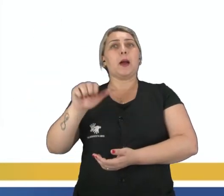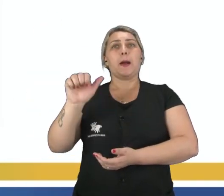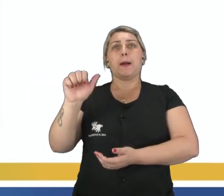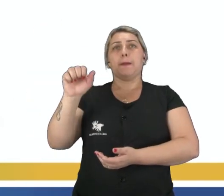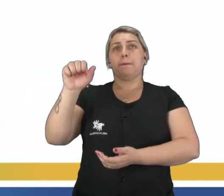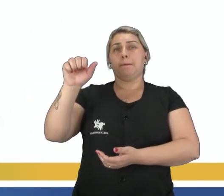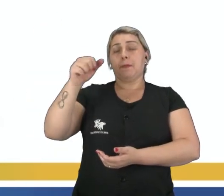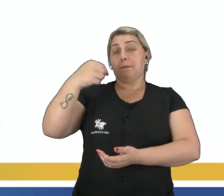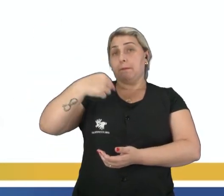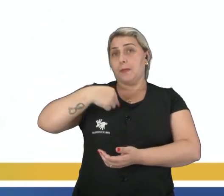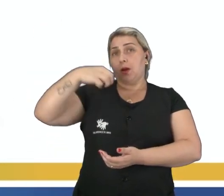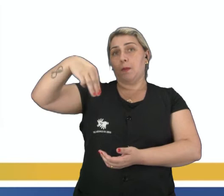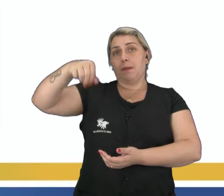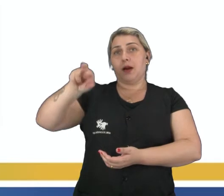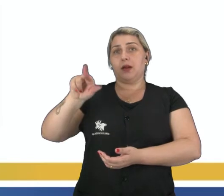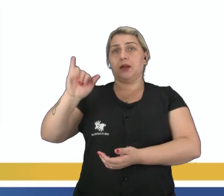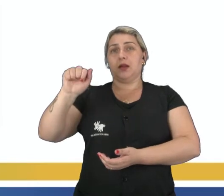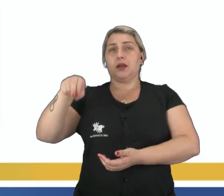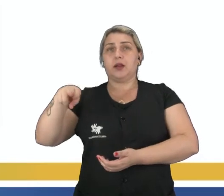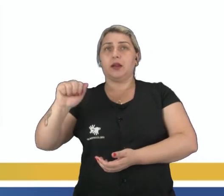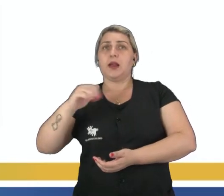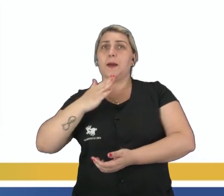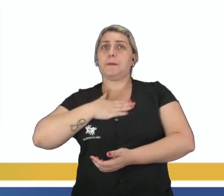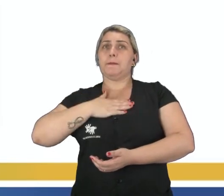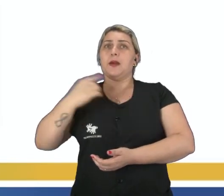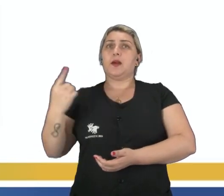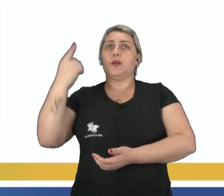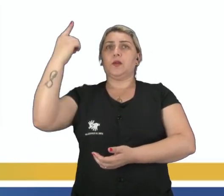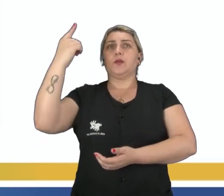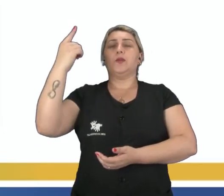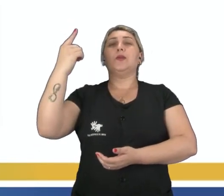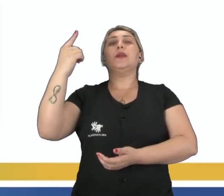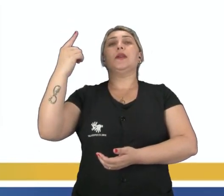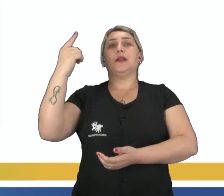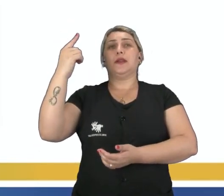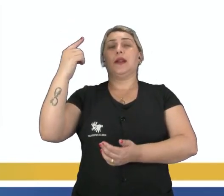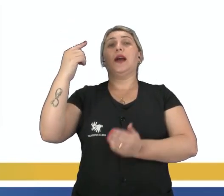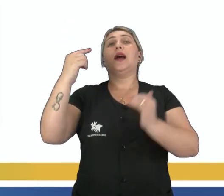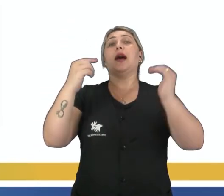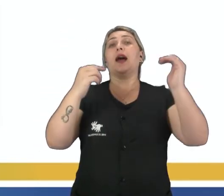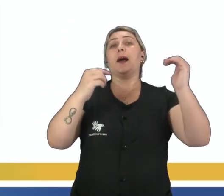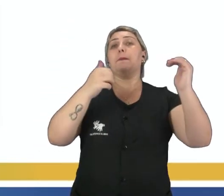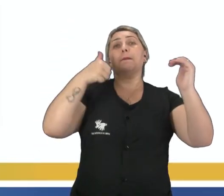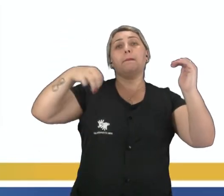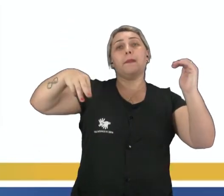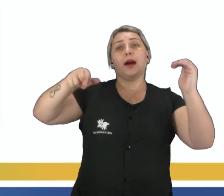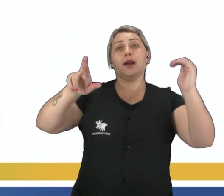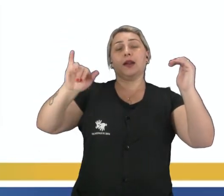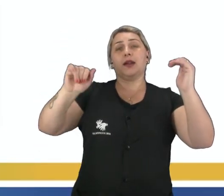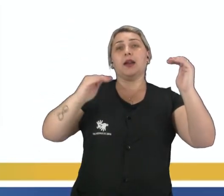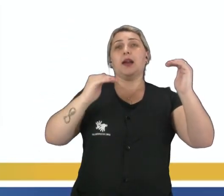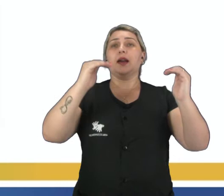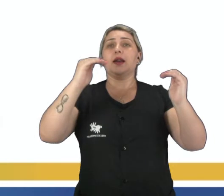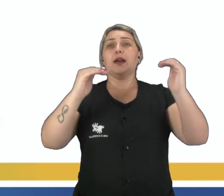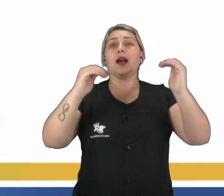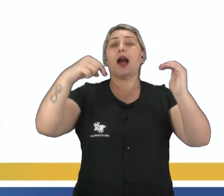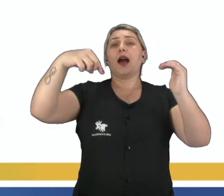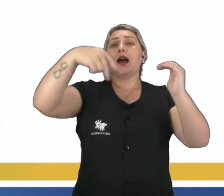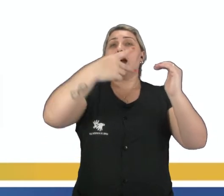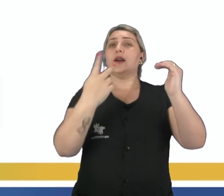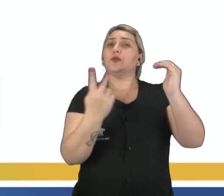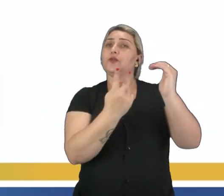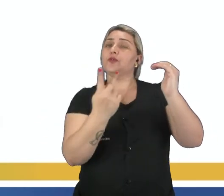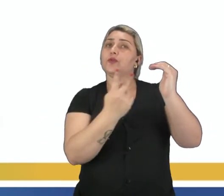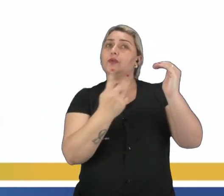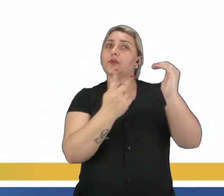né? Eu sou Mariana, a minha altura está entre a altura de Maria e a